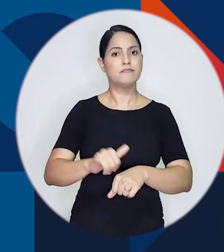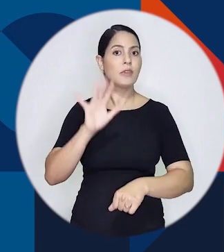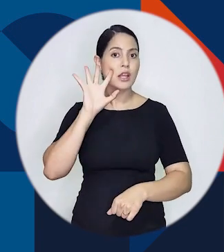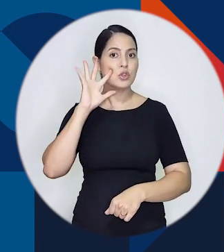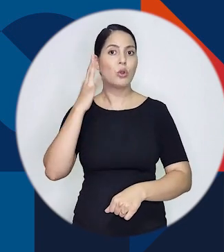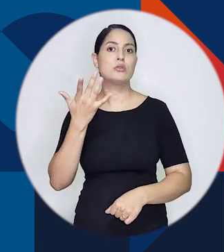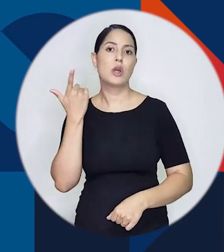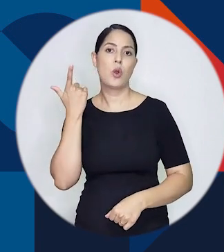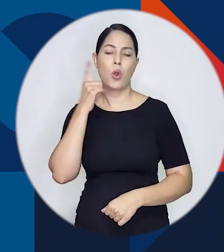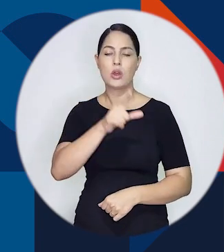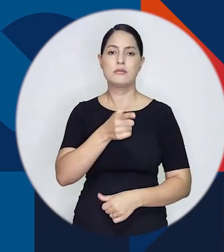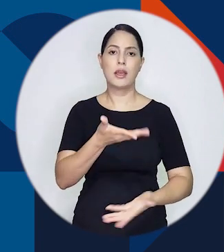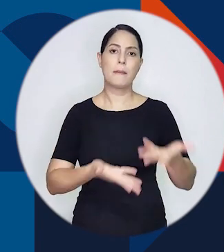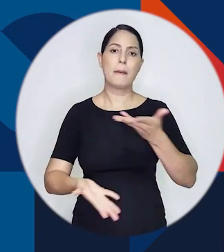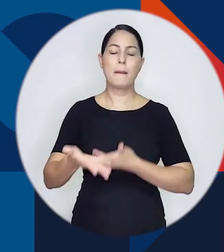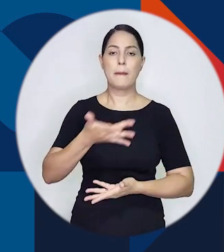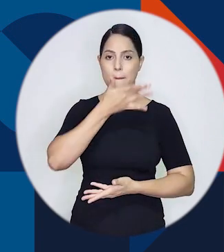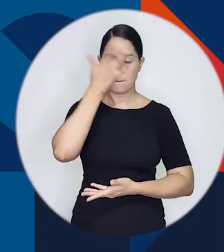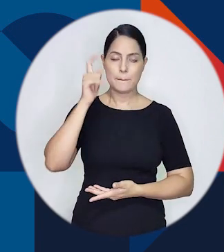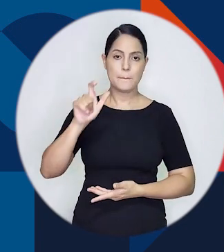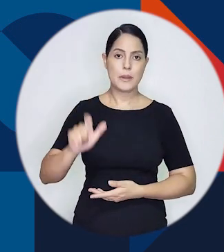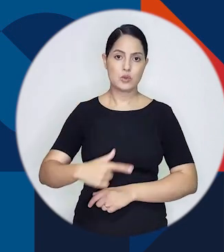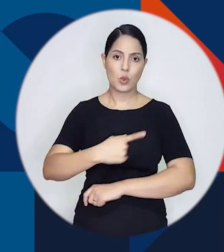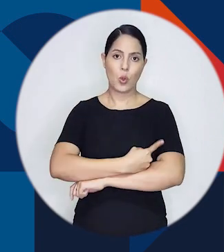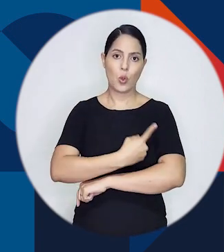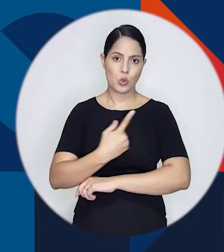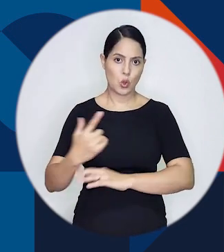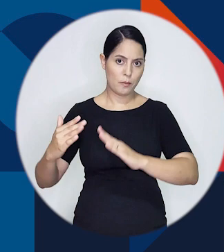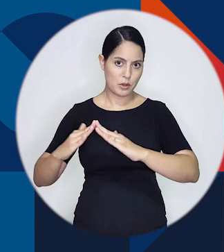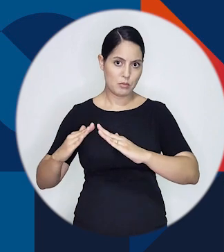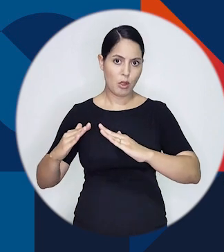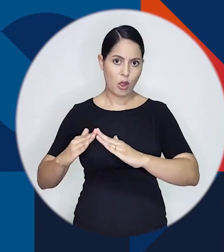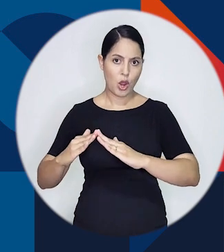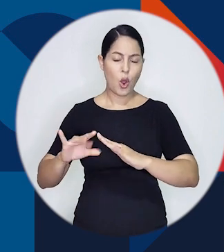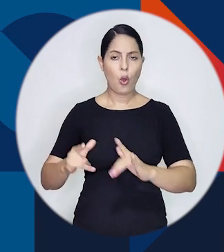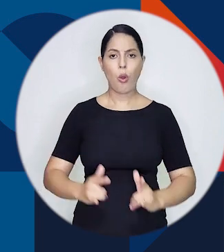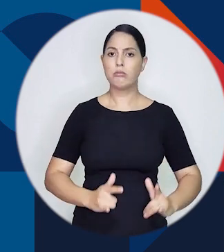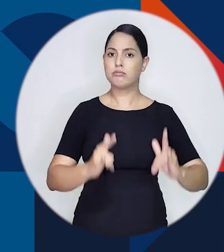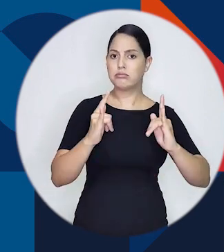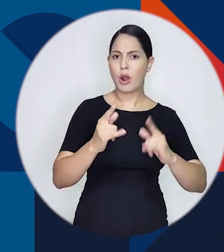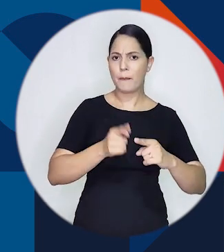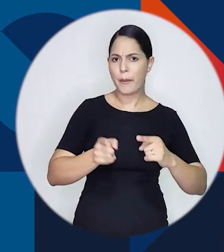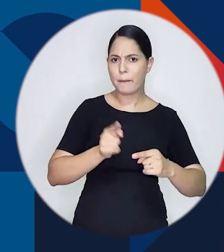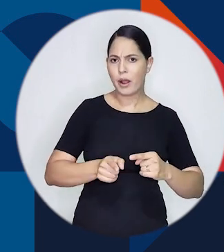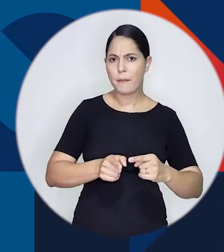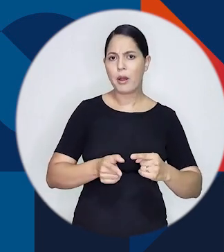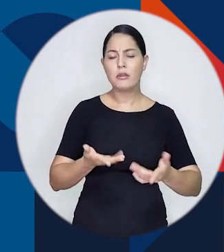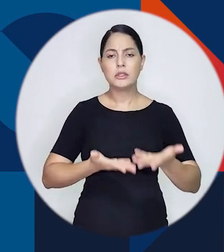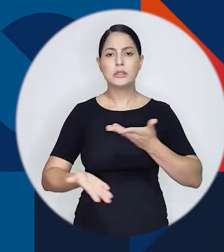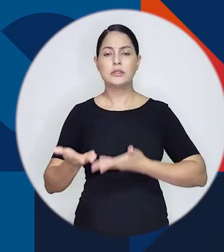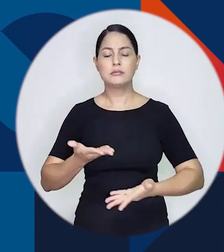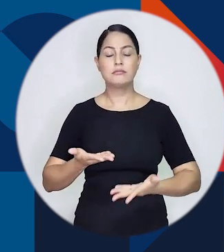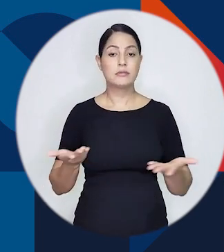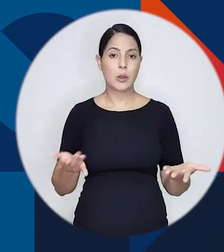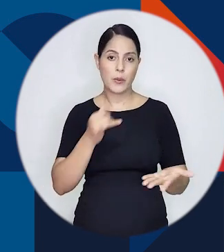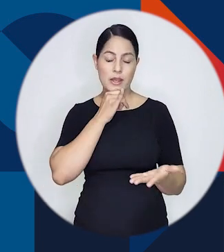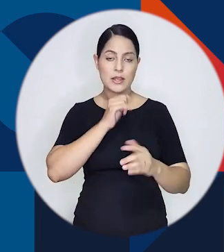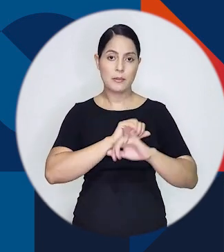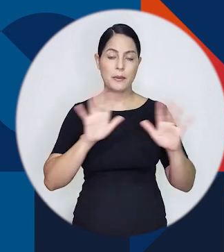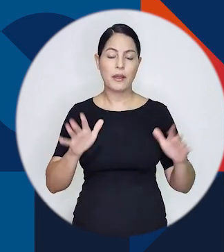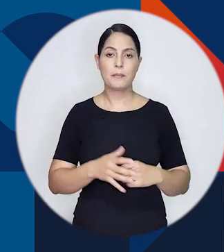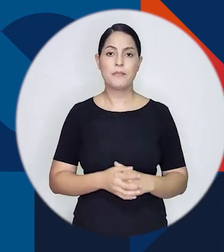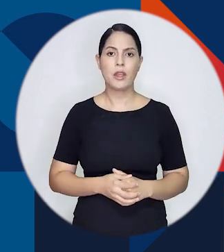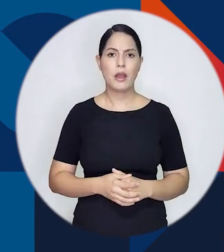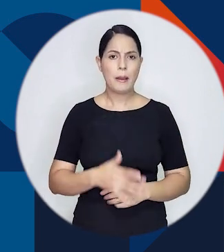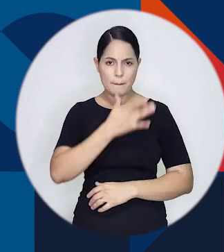efetivas para todos os condomínios, para aquele morador que está ali com algum problema dentro do condomínio. Então, o